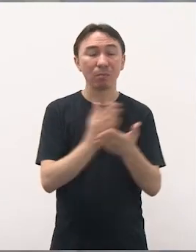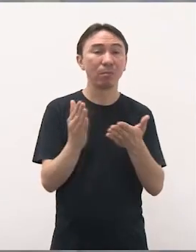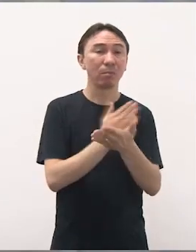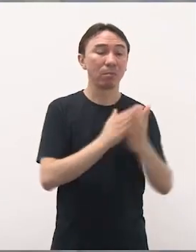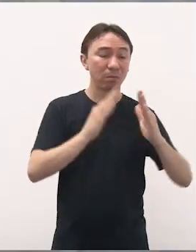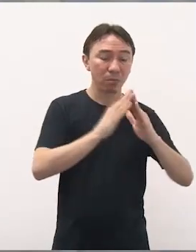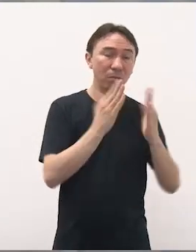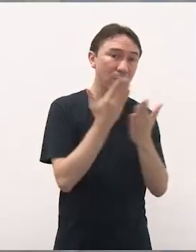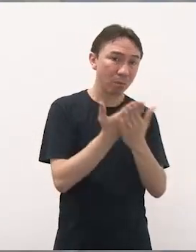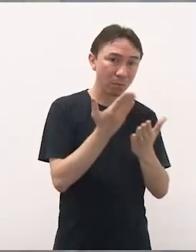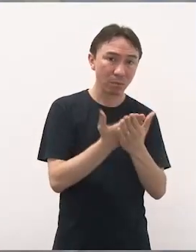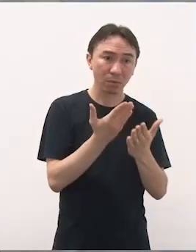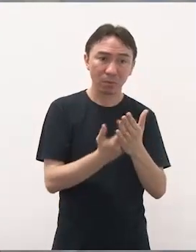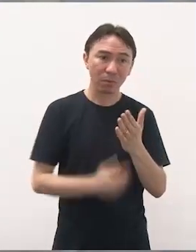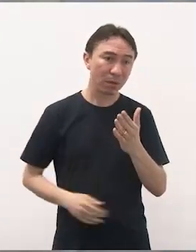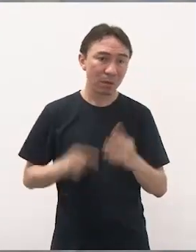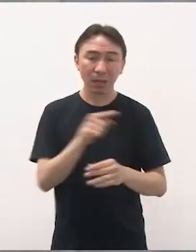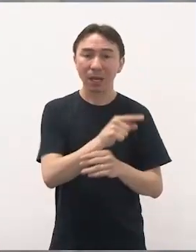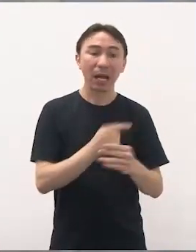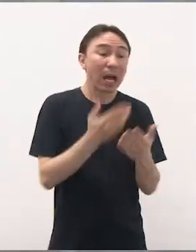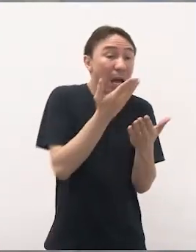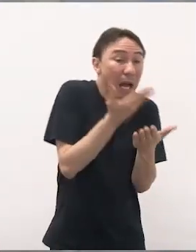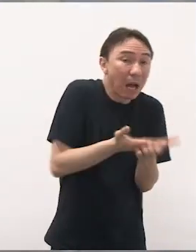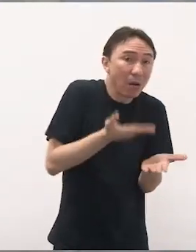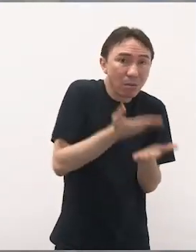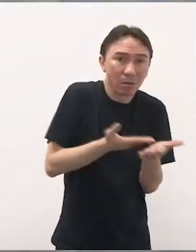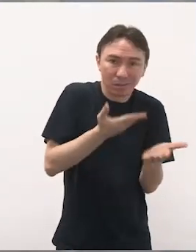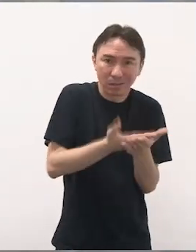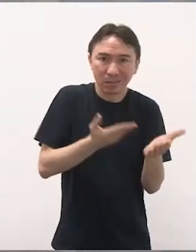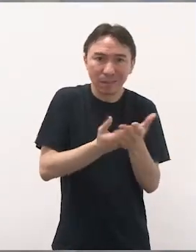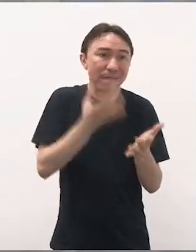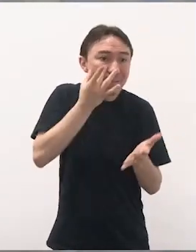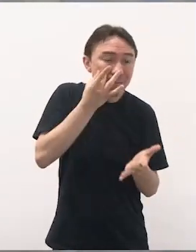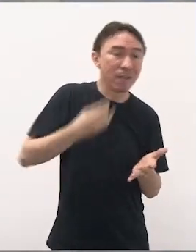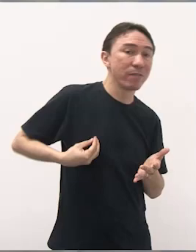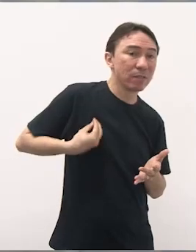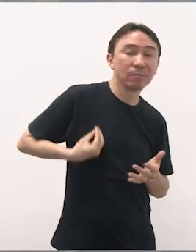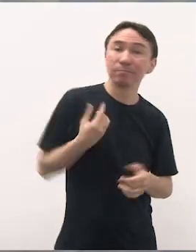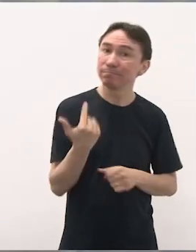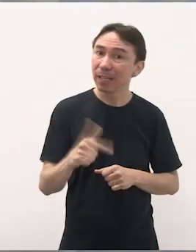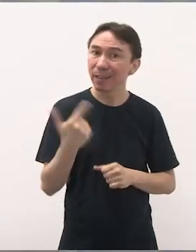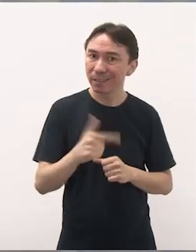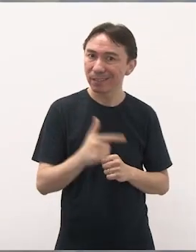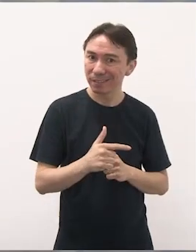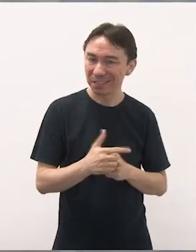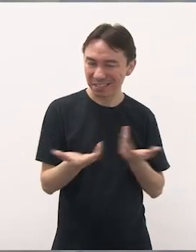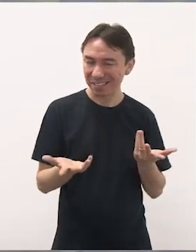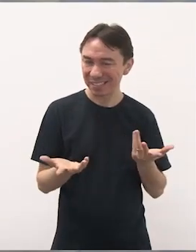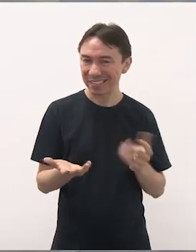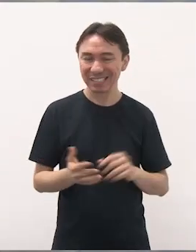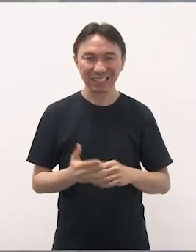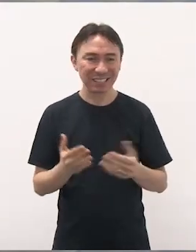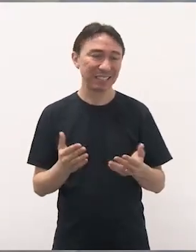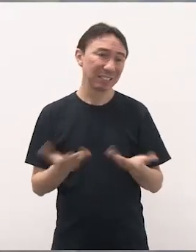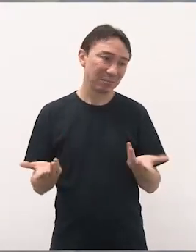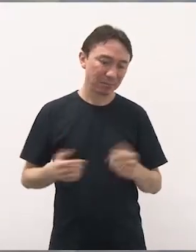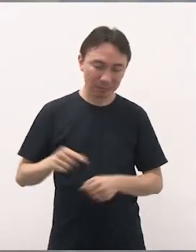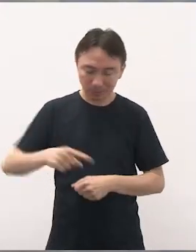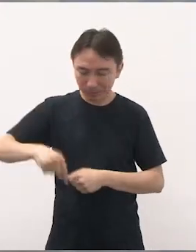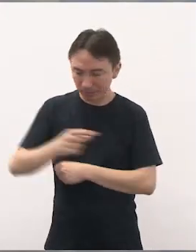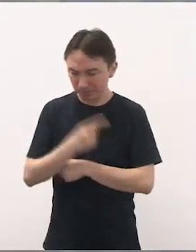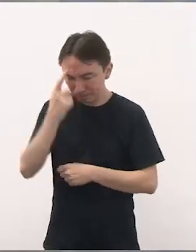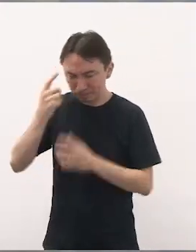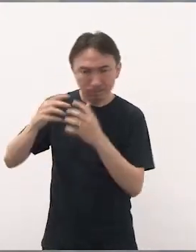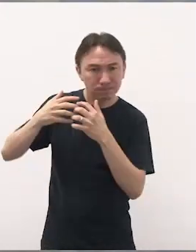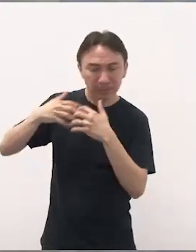de restrições. Então, nós pensamos num conjunto de ações, né, que fossem fáceis, que